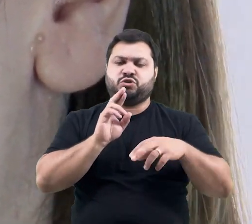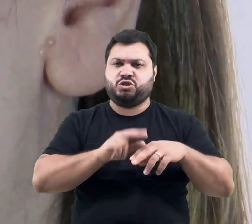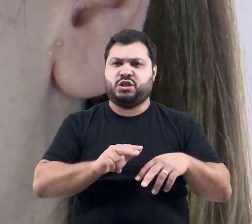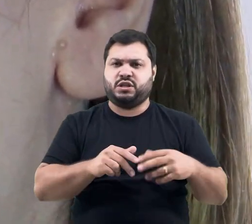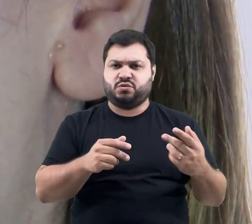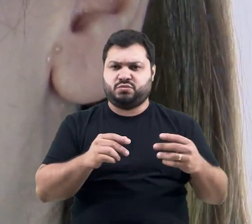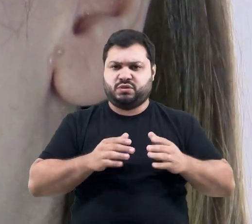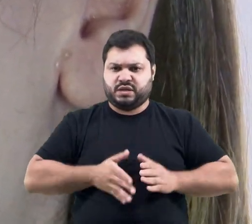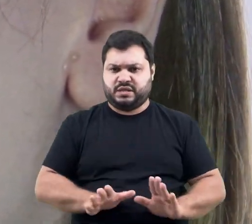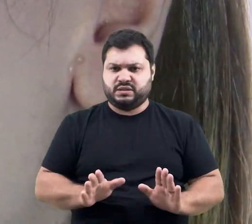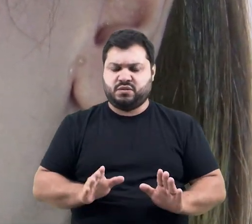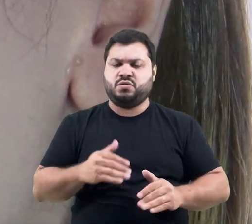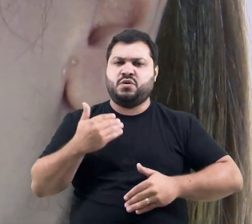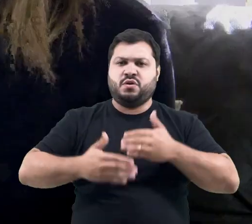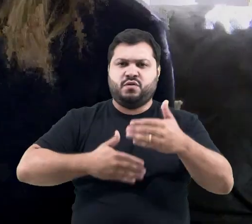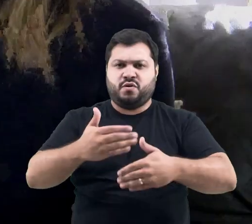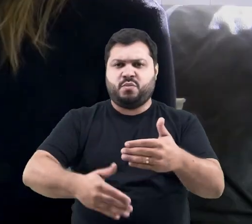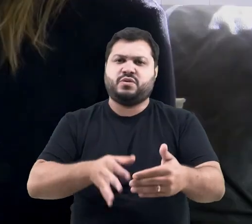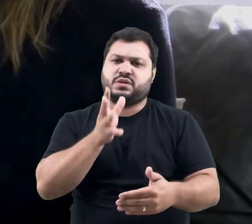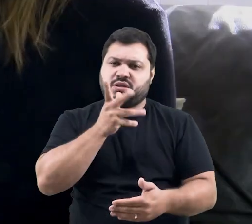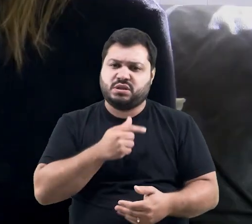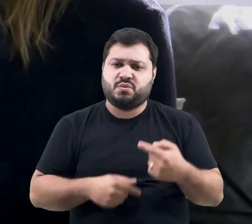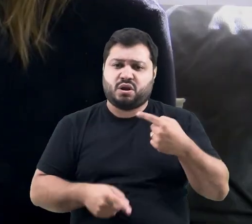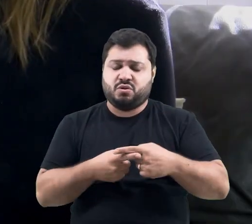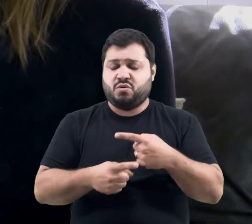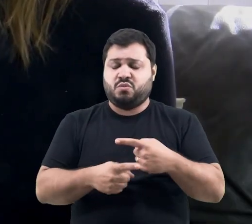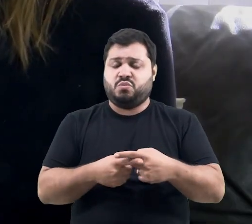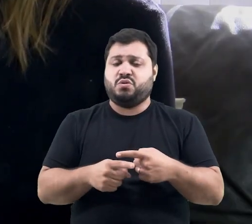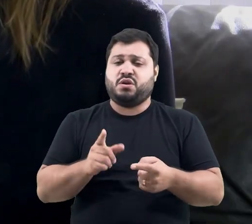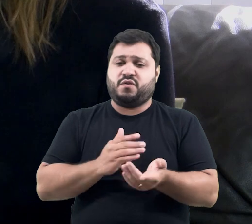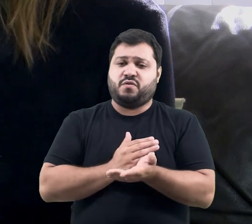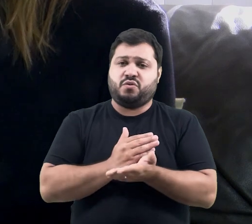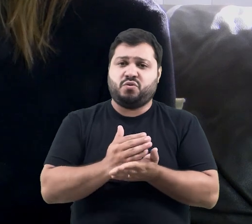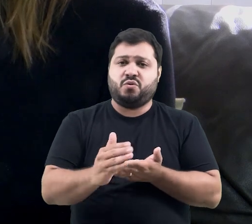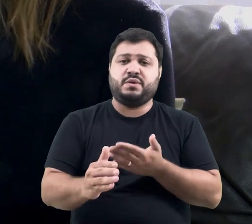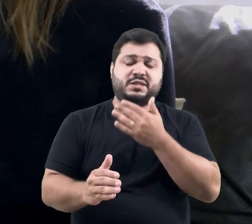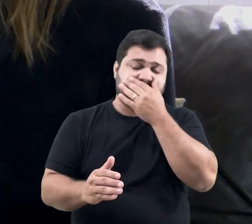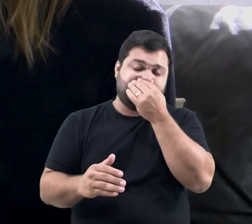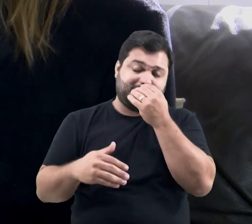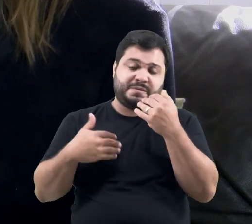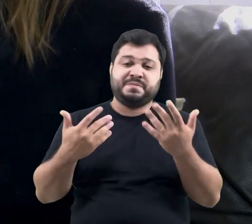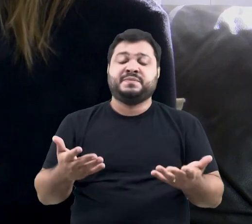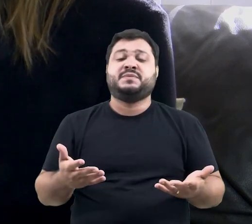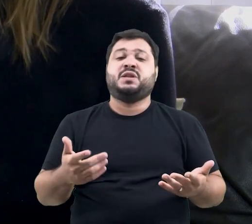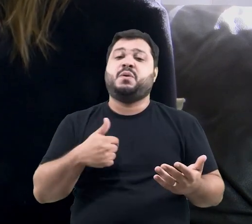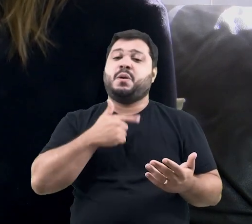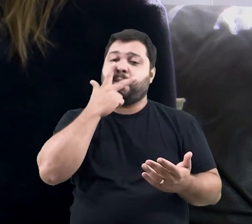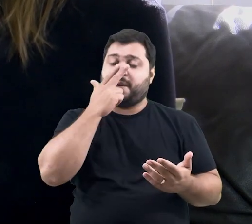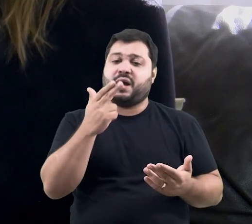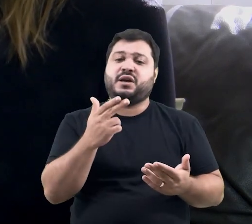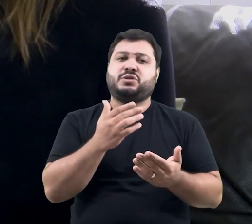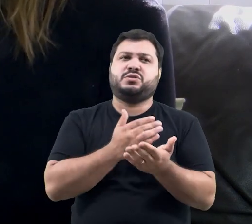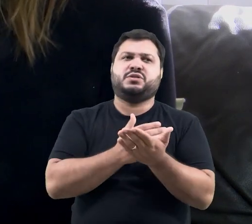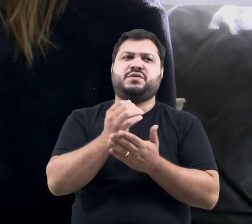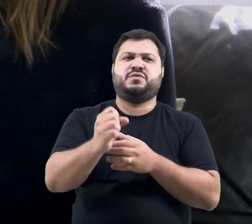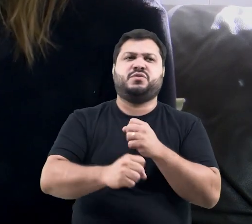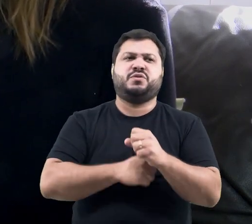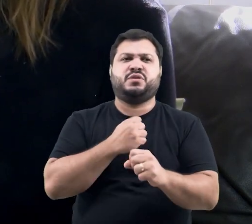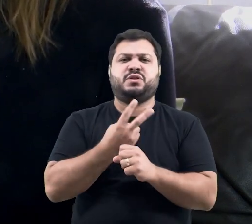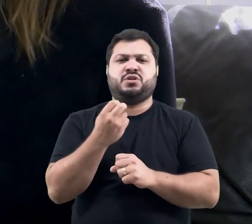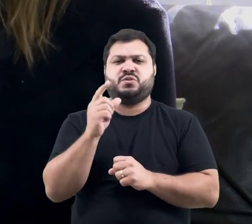seu gênero biológico. Foi um processo um pouquinho demorado, porque foi bem no comecinho, então, acho que foi lá